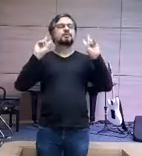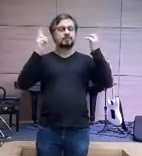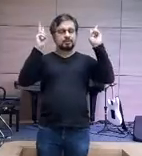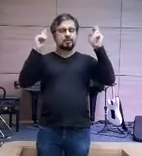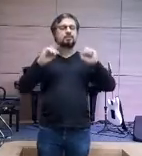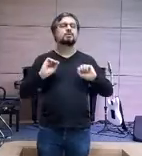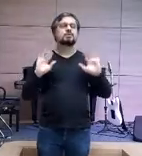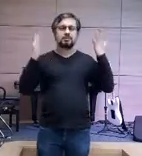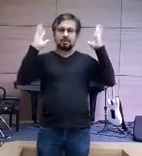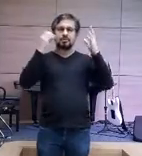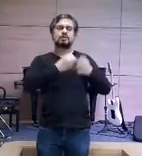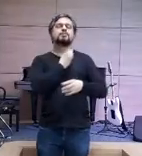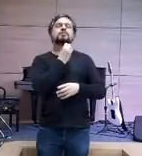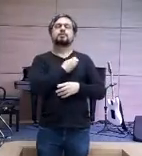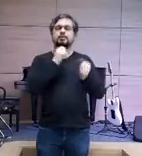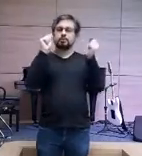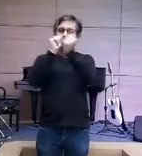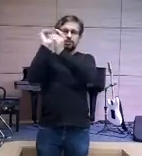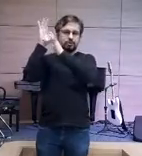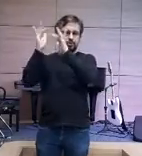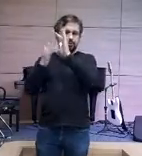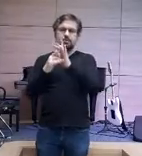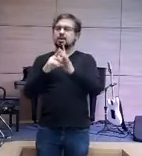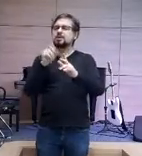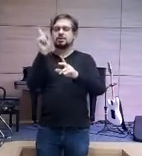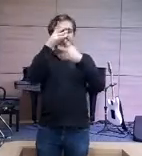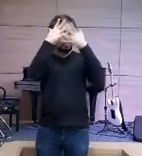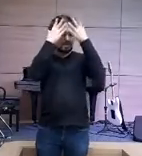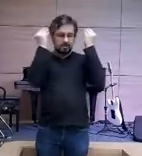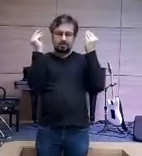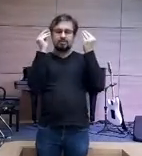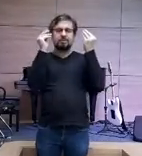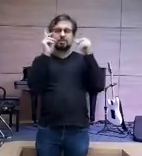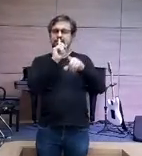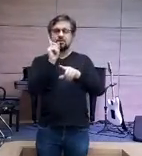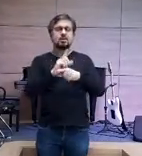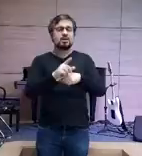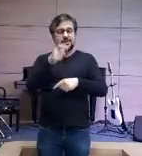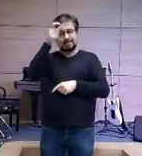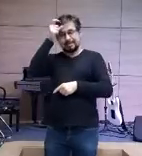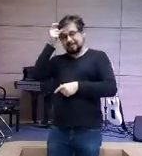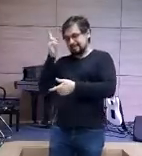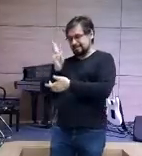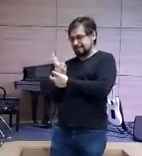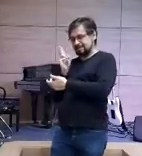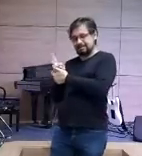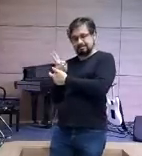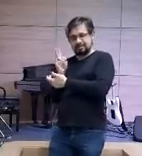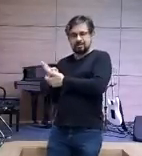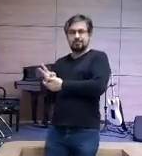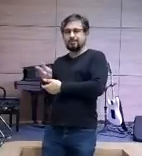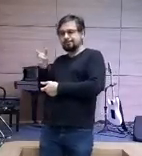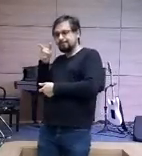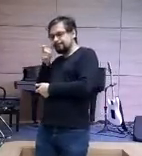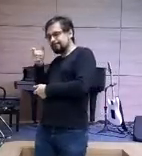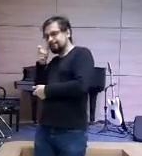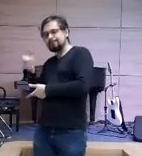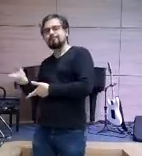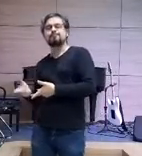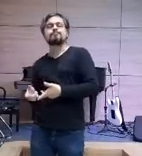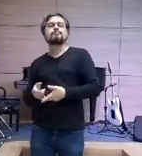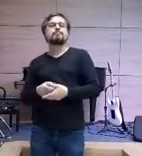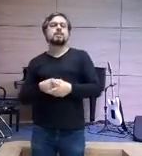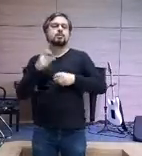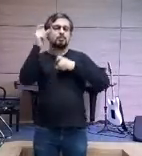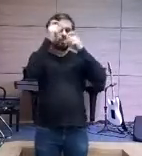Vitória será da Vida em Cristo Jesus mas não baixa a guarda para Satanás porque ele entra vem